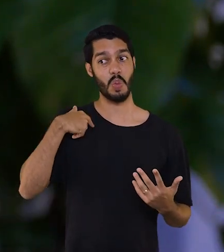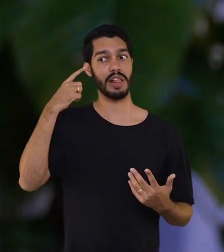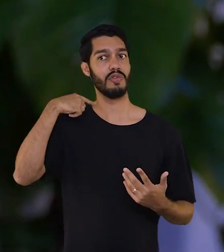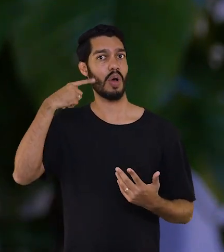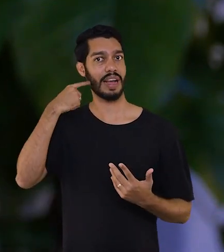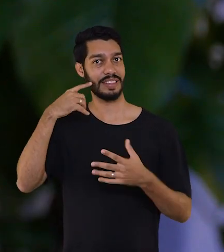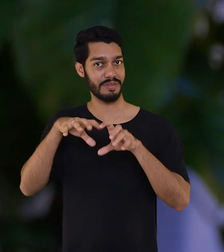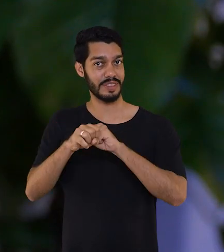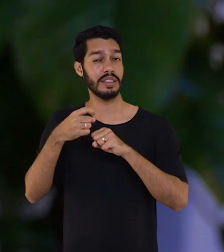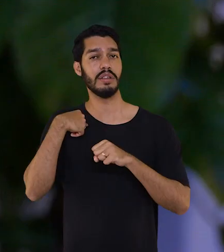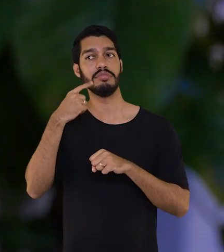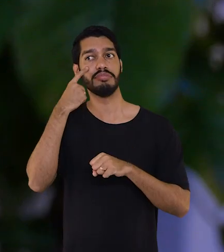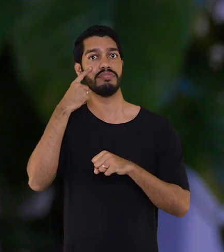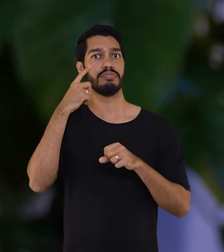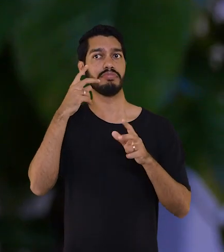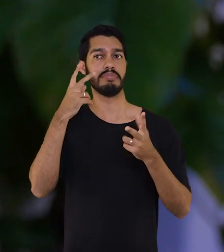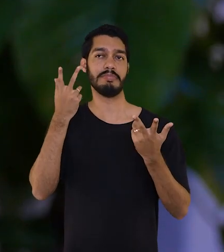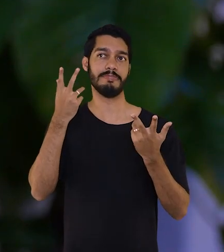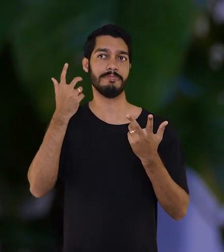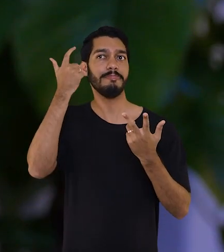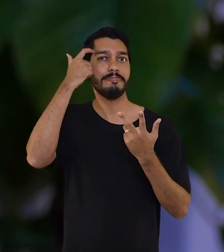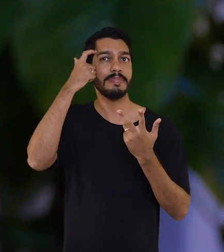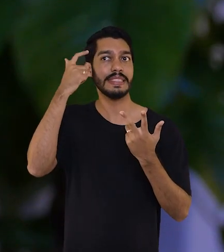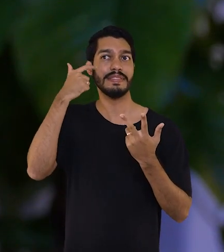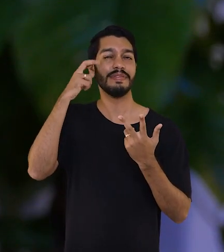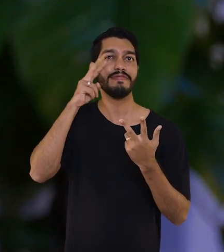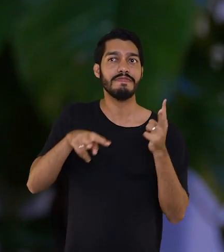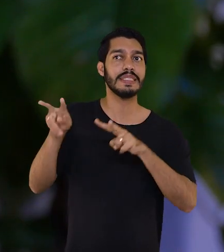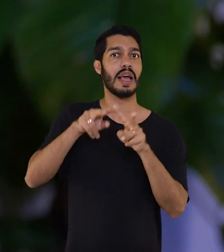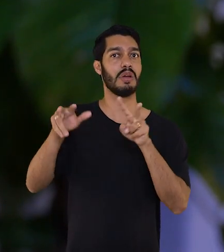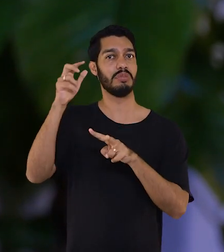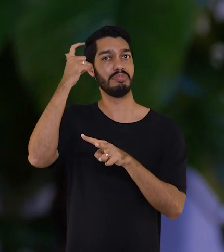questão, eu sou advogada de formação, então eu tenho uma visão um pouco...